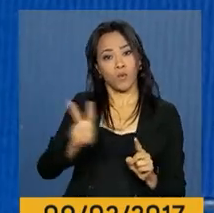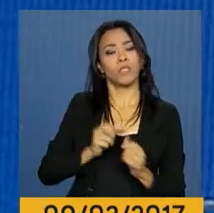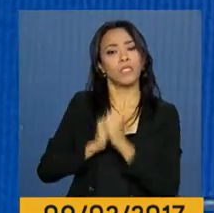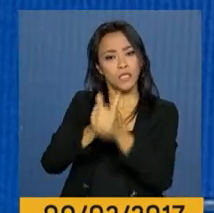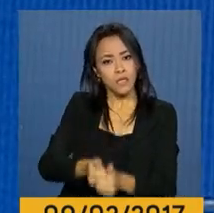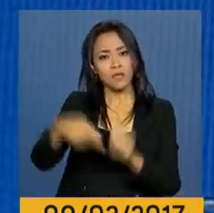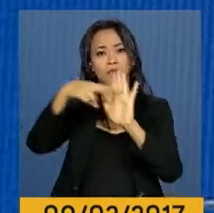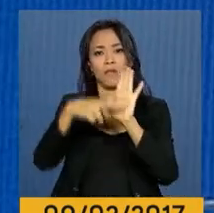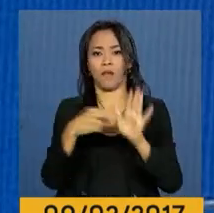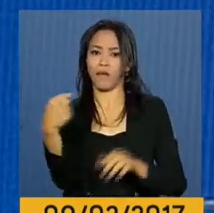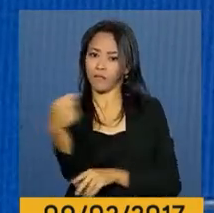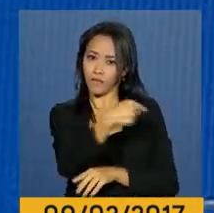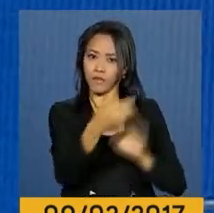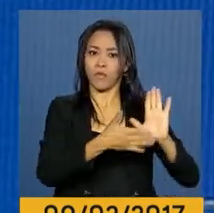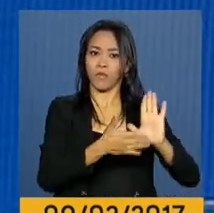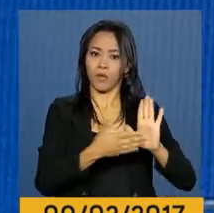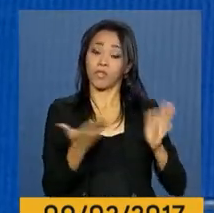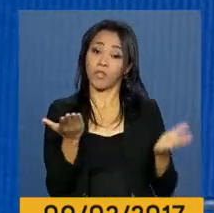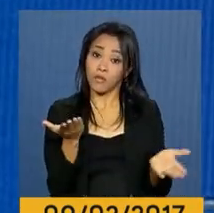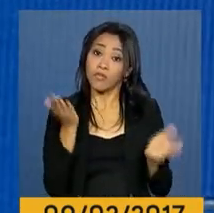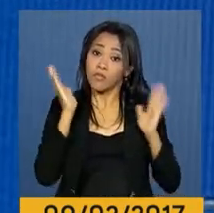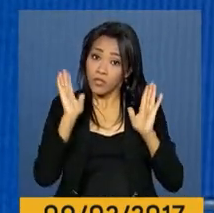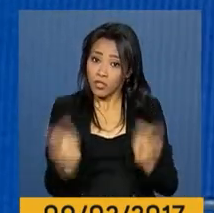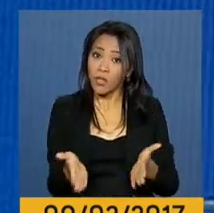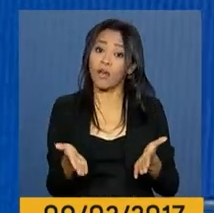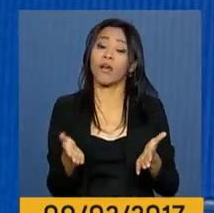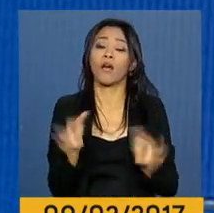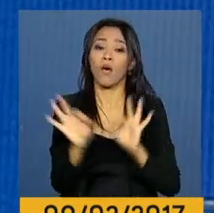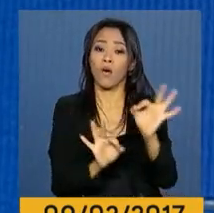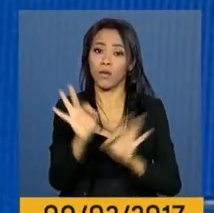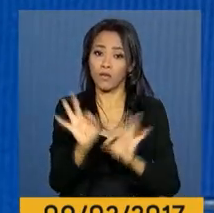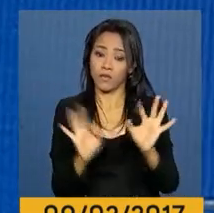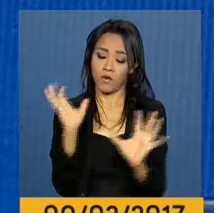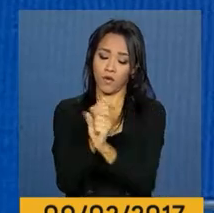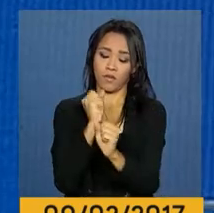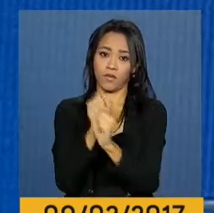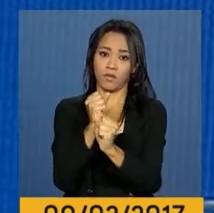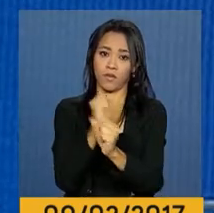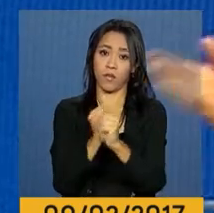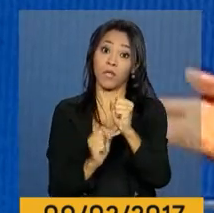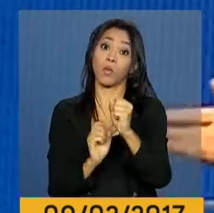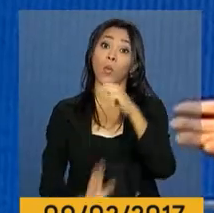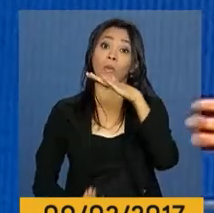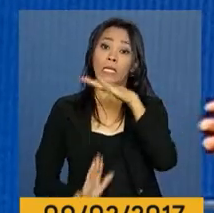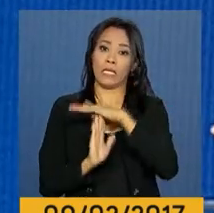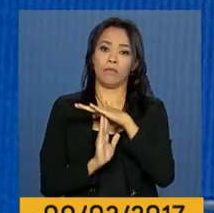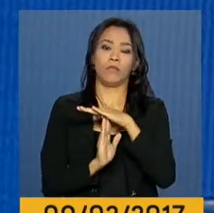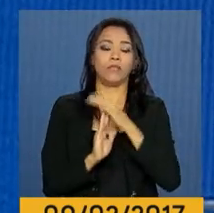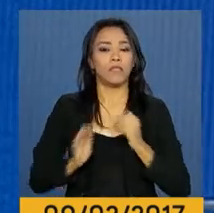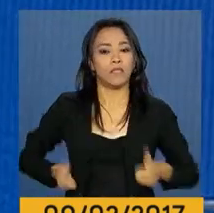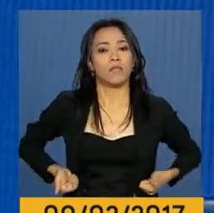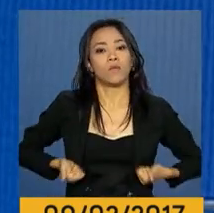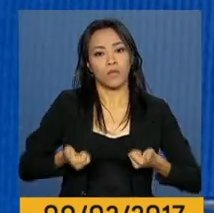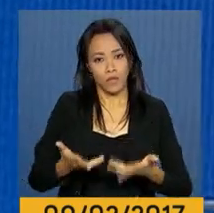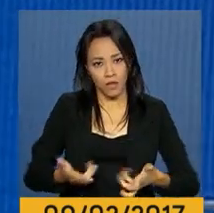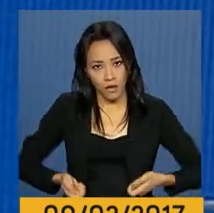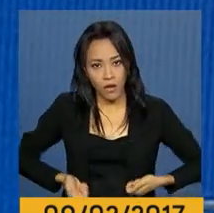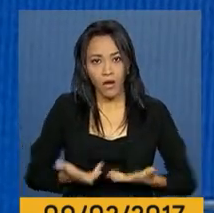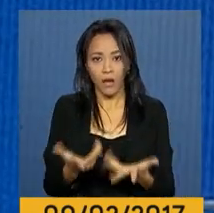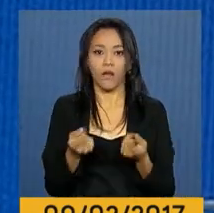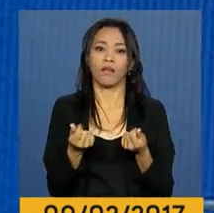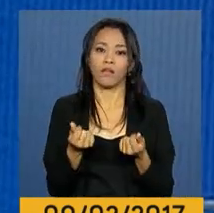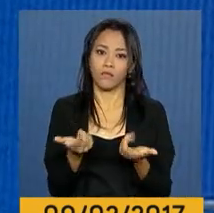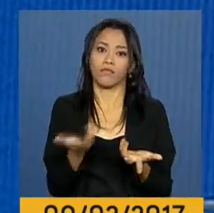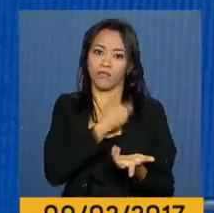depois mas já fizeram com base no orçamento fixador de teto de gastos E lá o que nós verificamos é uma